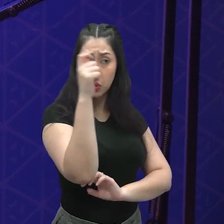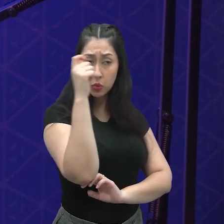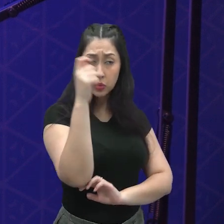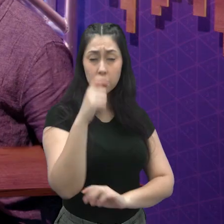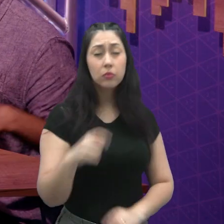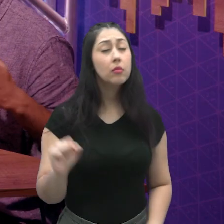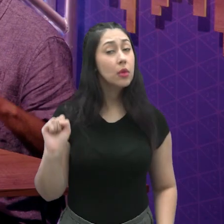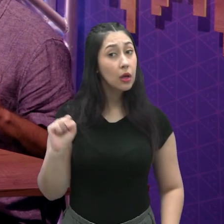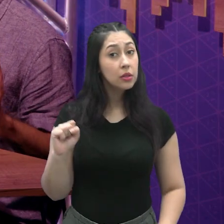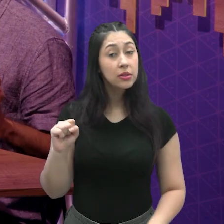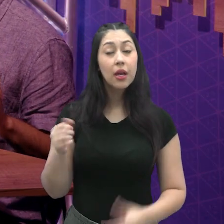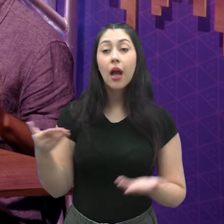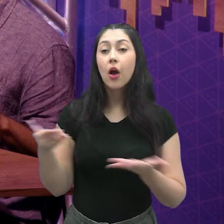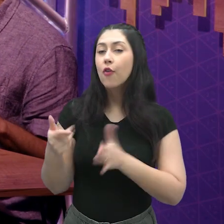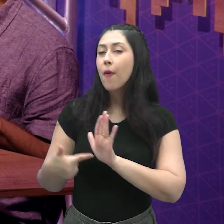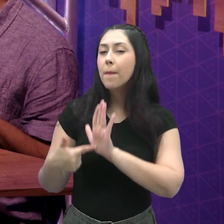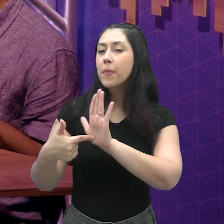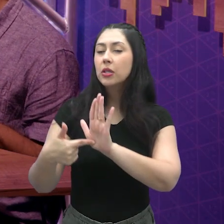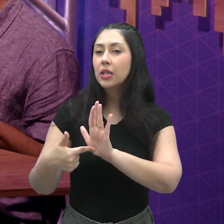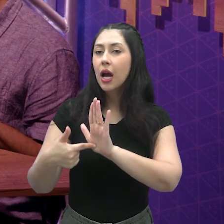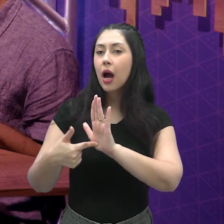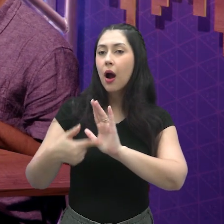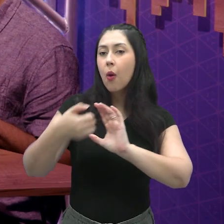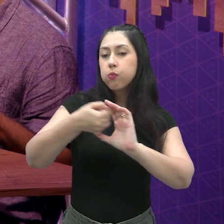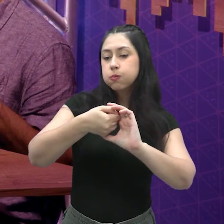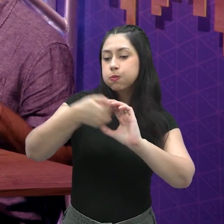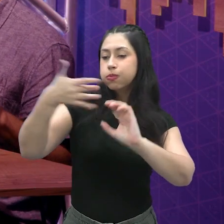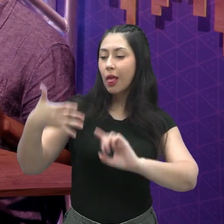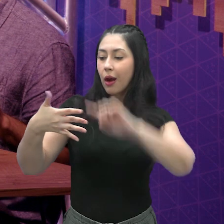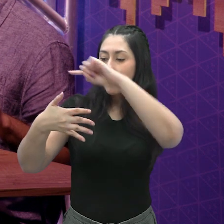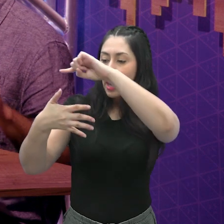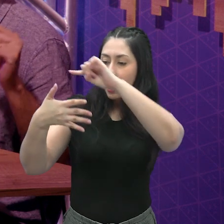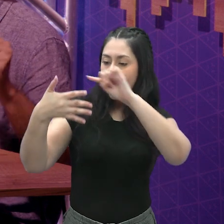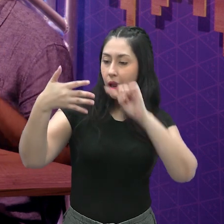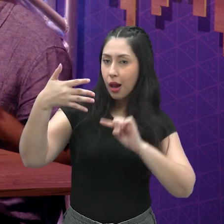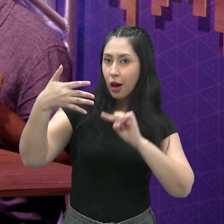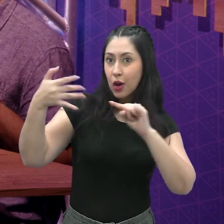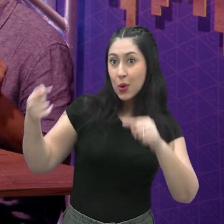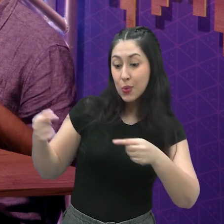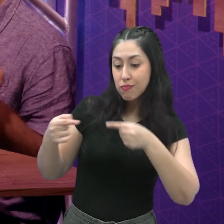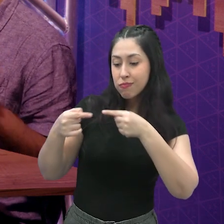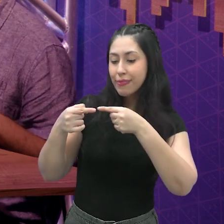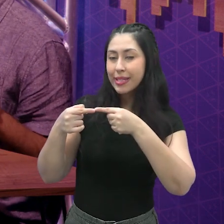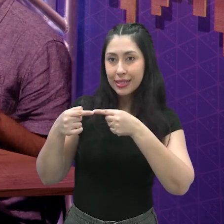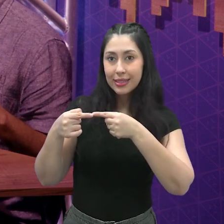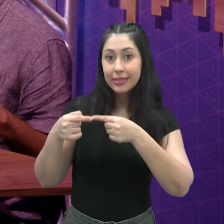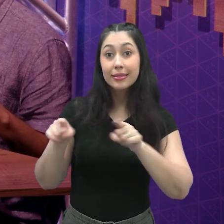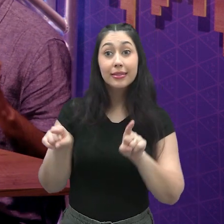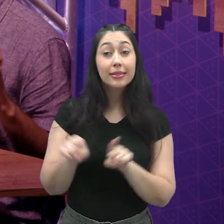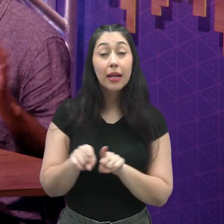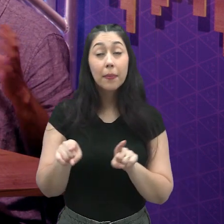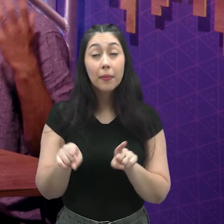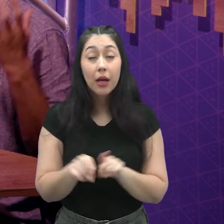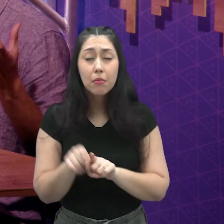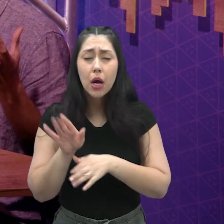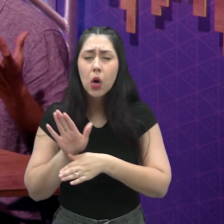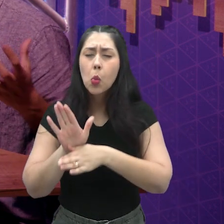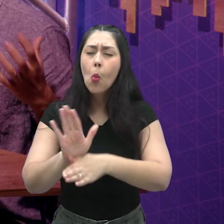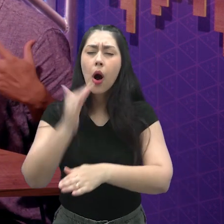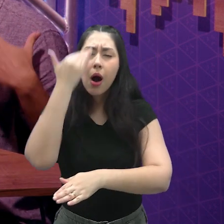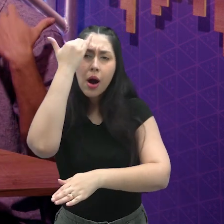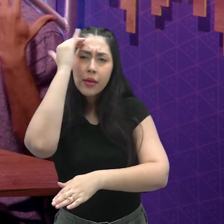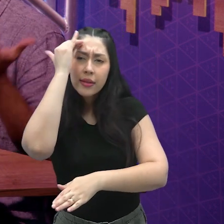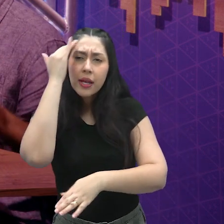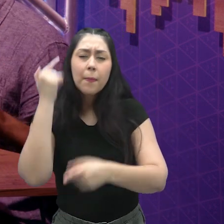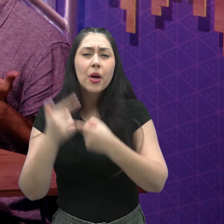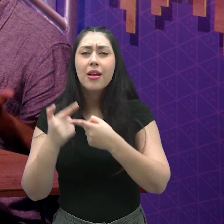do país. Sim, e vamos colocar aqui elencar alguns tópicos que ligam esses povos, e até para a gente entender porque